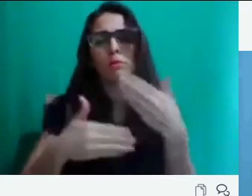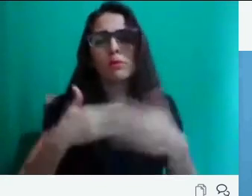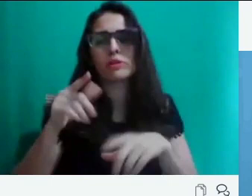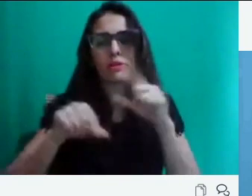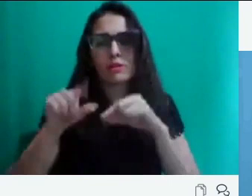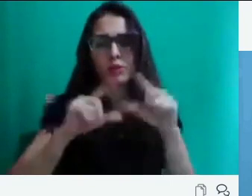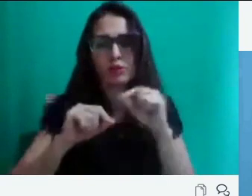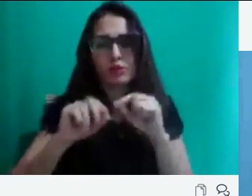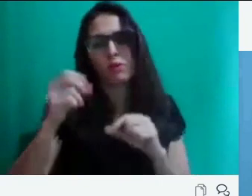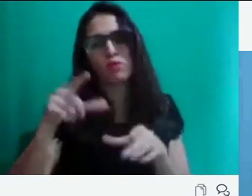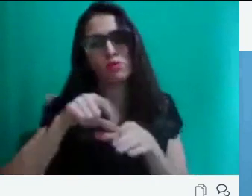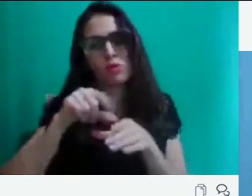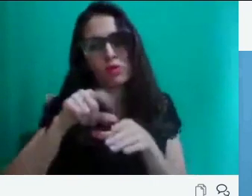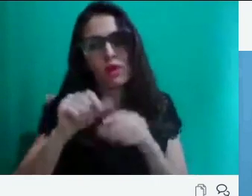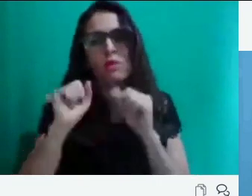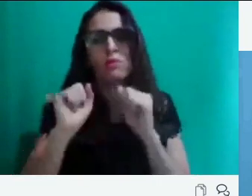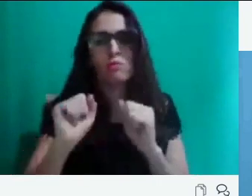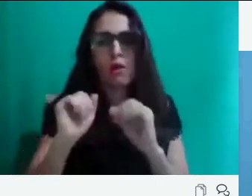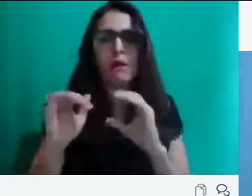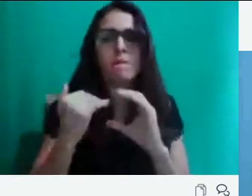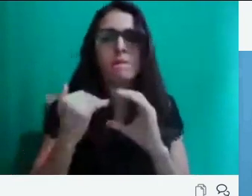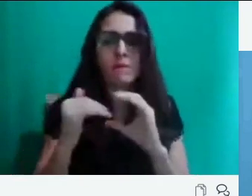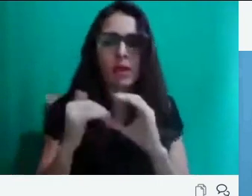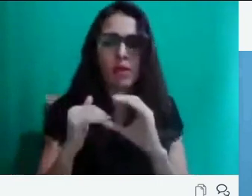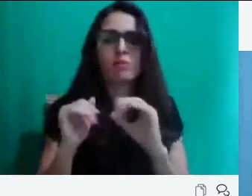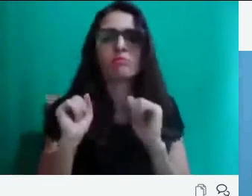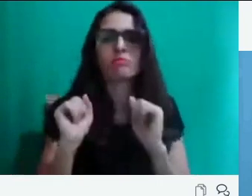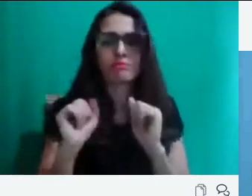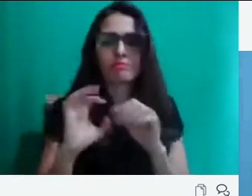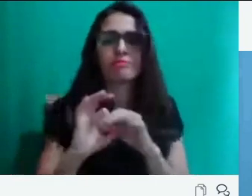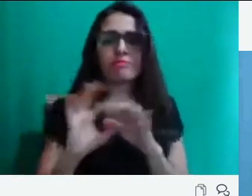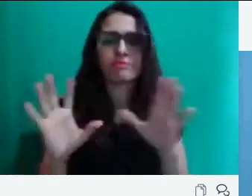seletivo, vocês podem enviar e-mail para a nossa seleção.